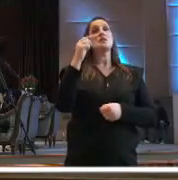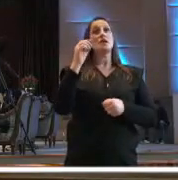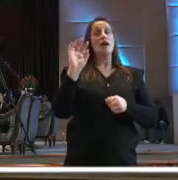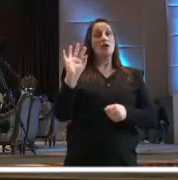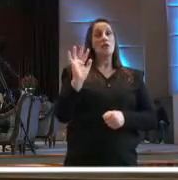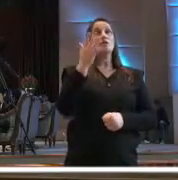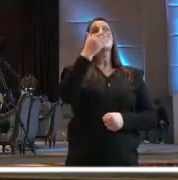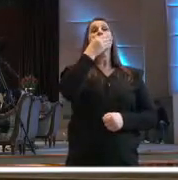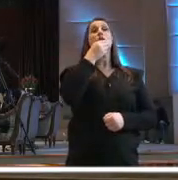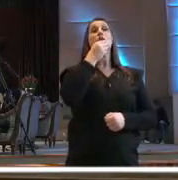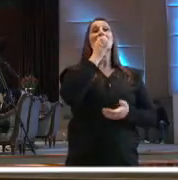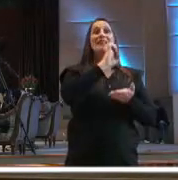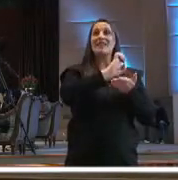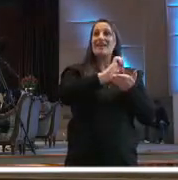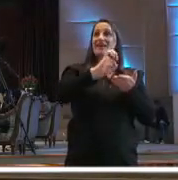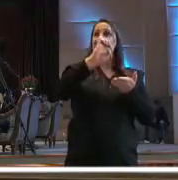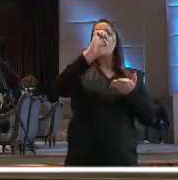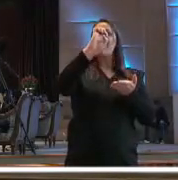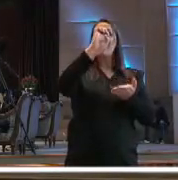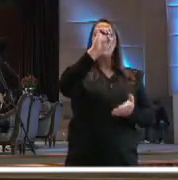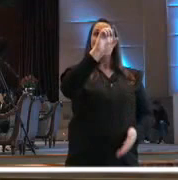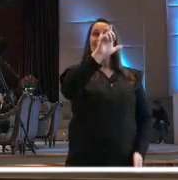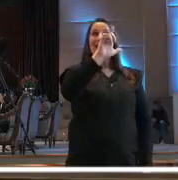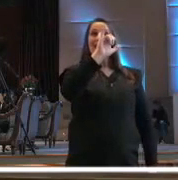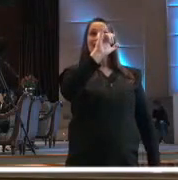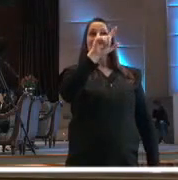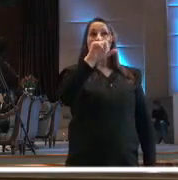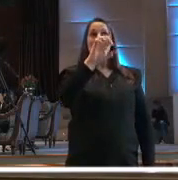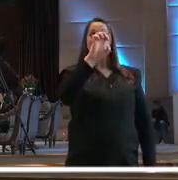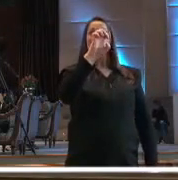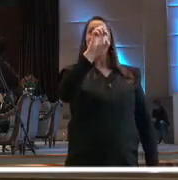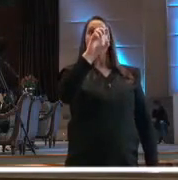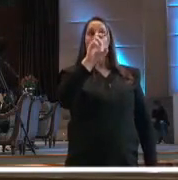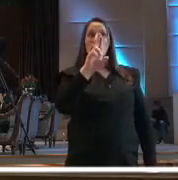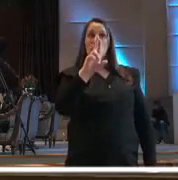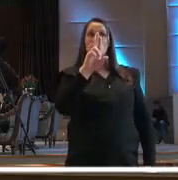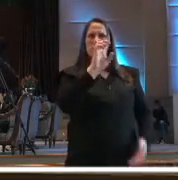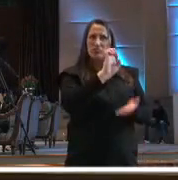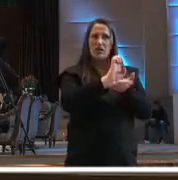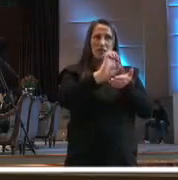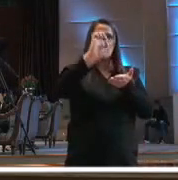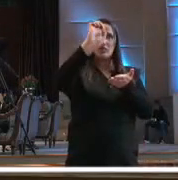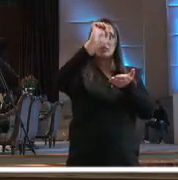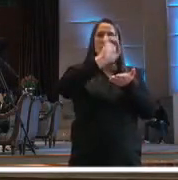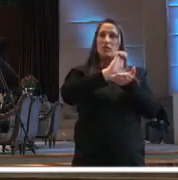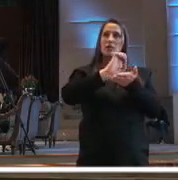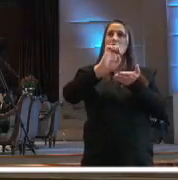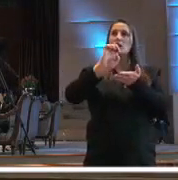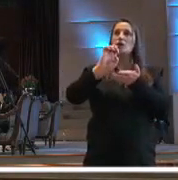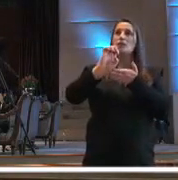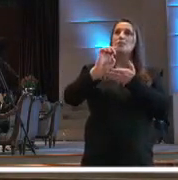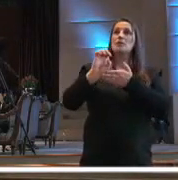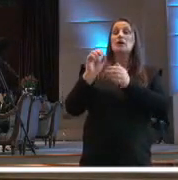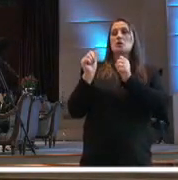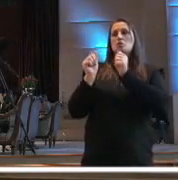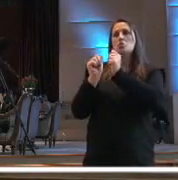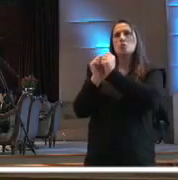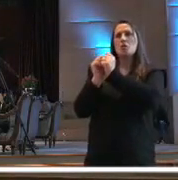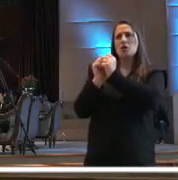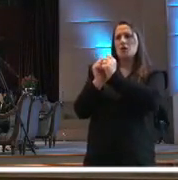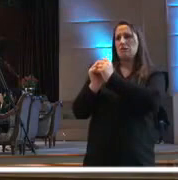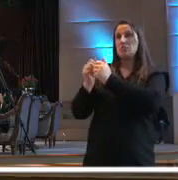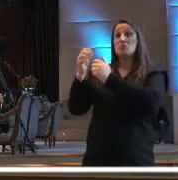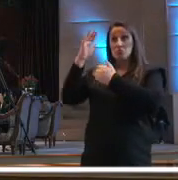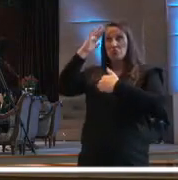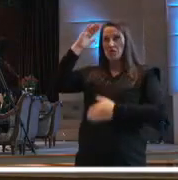Eliseu é cercado pelos exércitos da Síria. E aí então eles têm uma